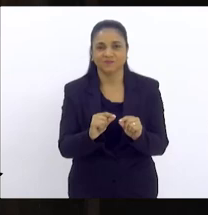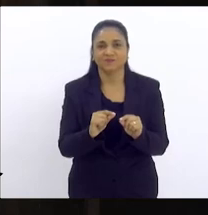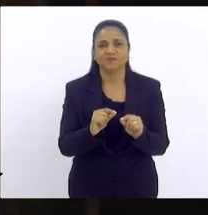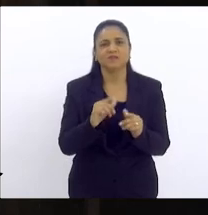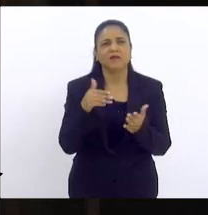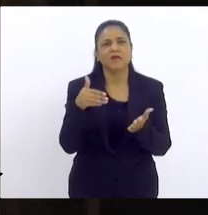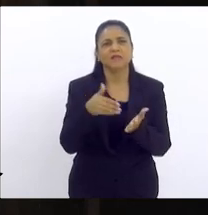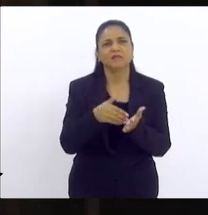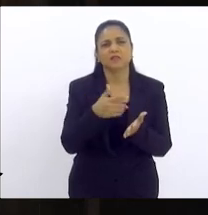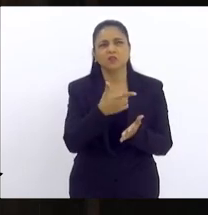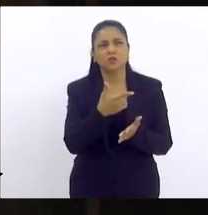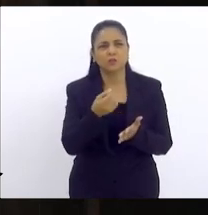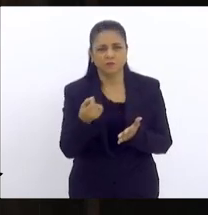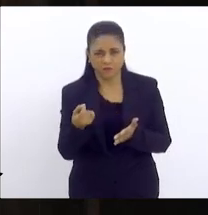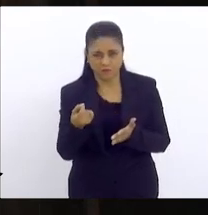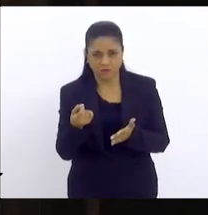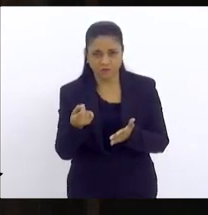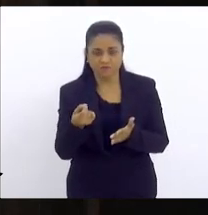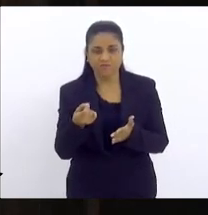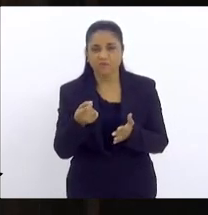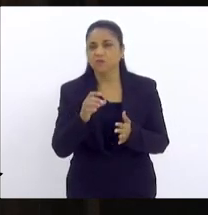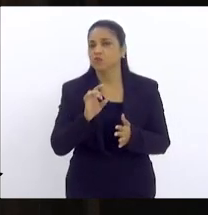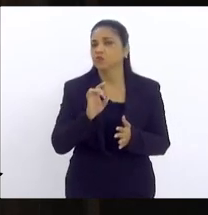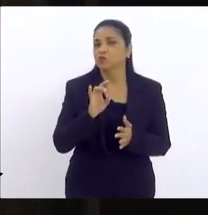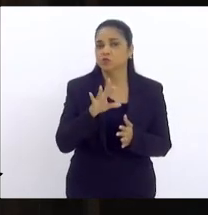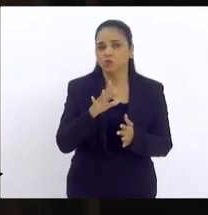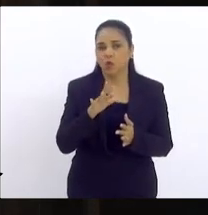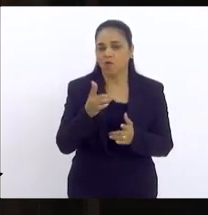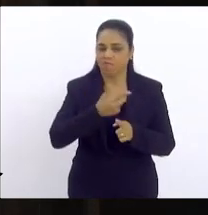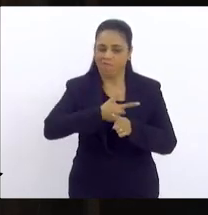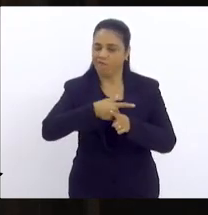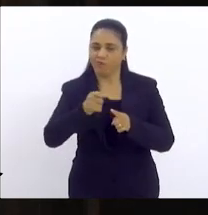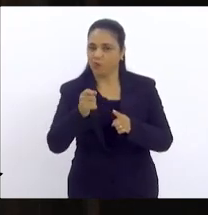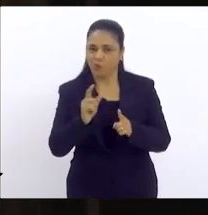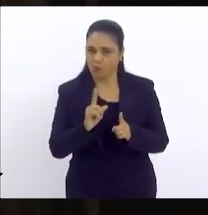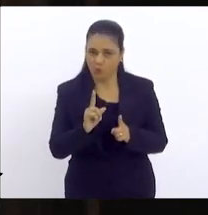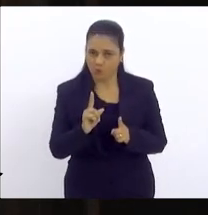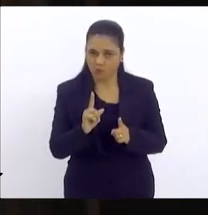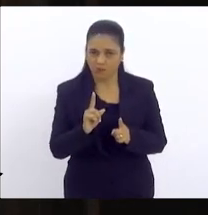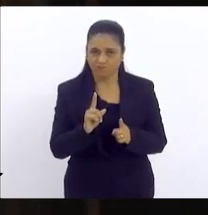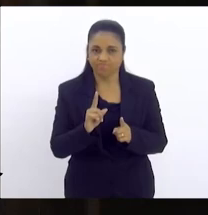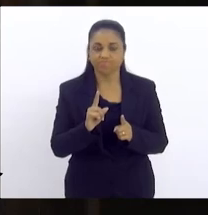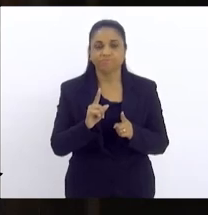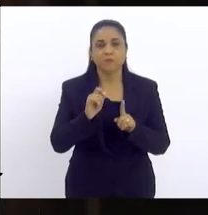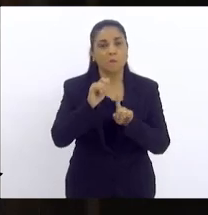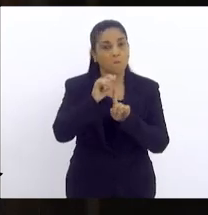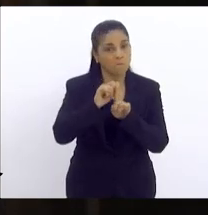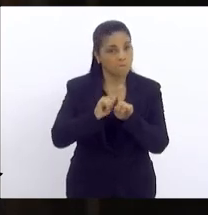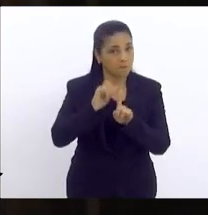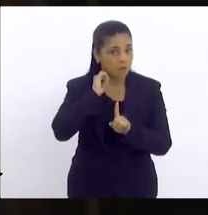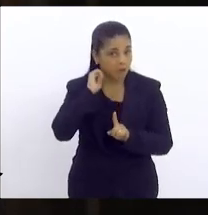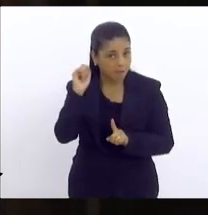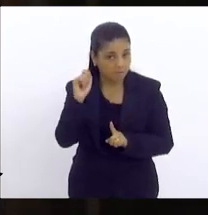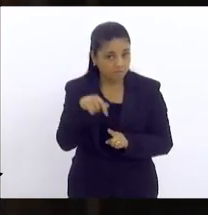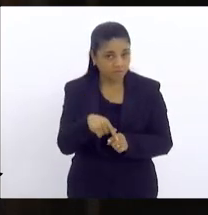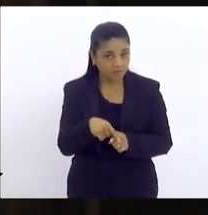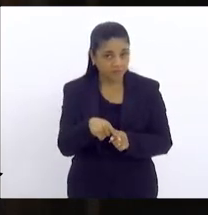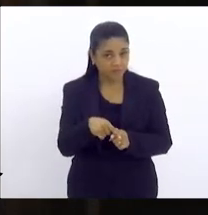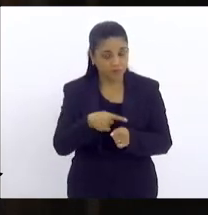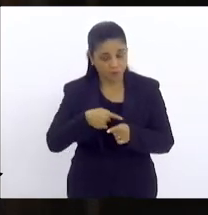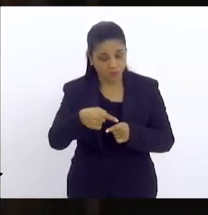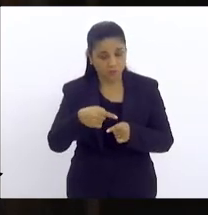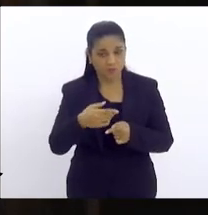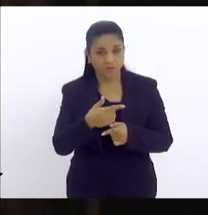a realidade é que não são só glórias o mês de abril desse ano a gente teve